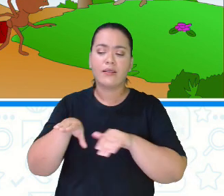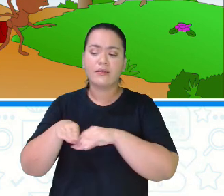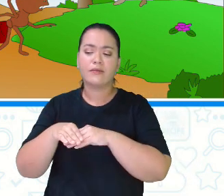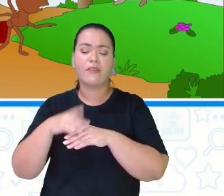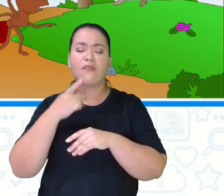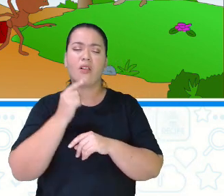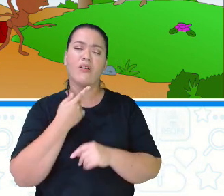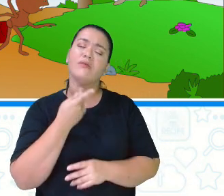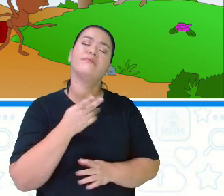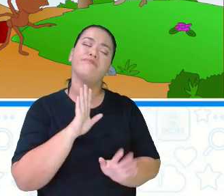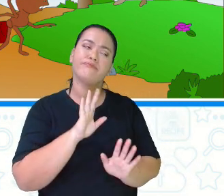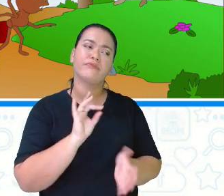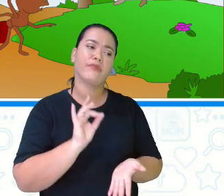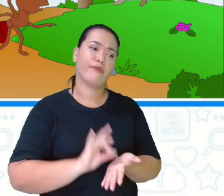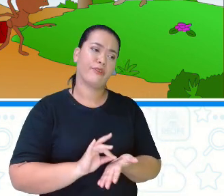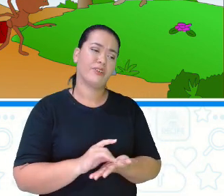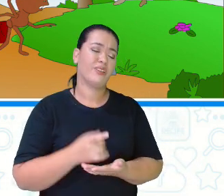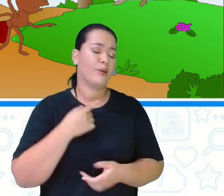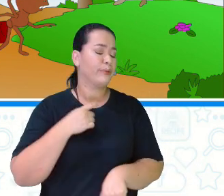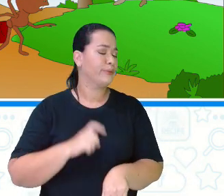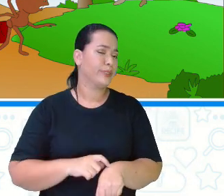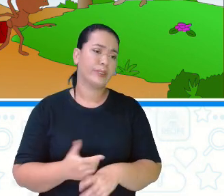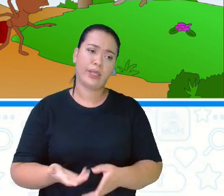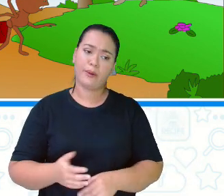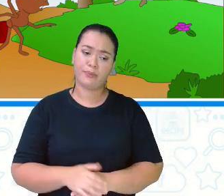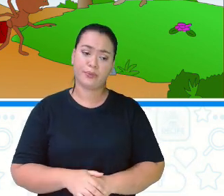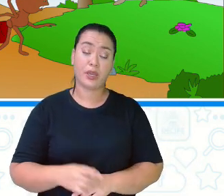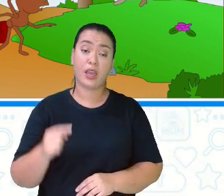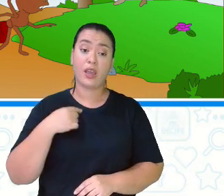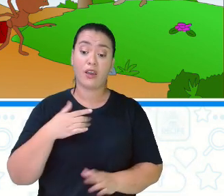para falar a verdade, não tive tempo.